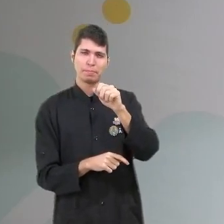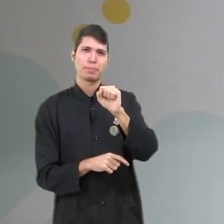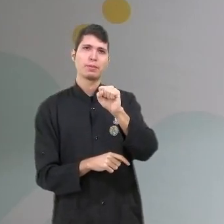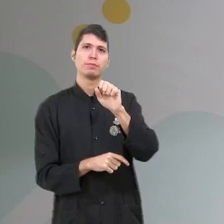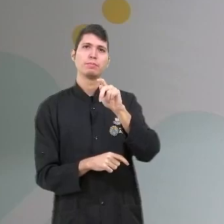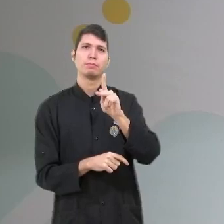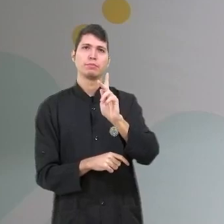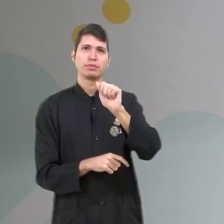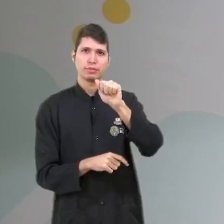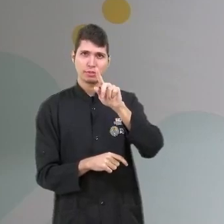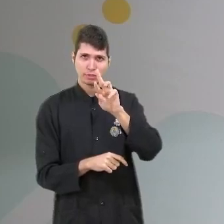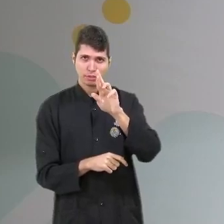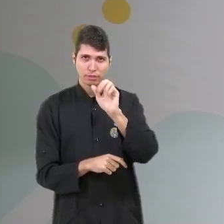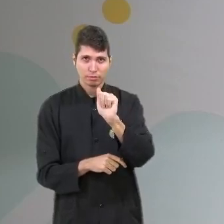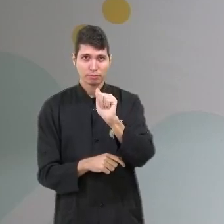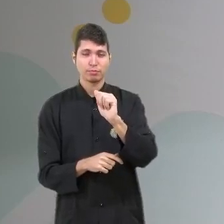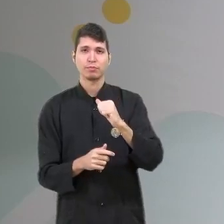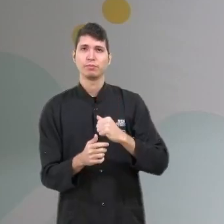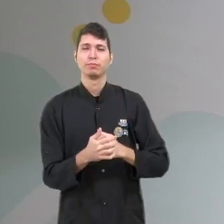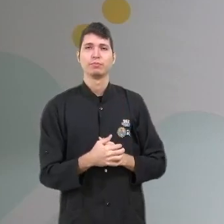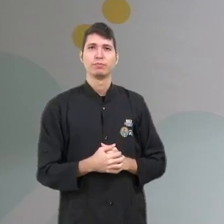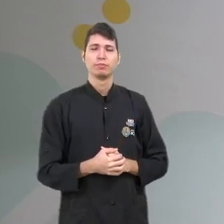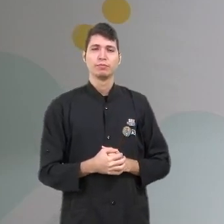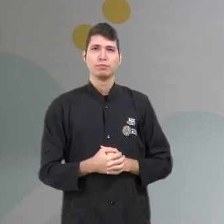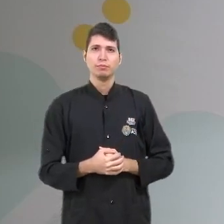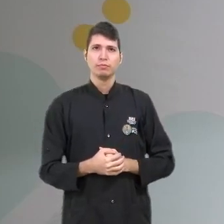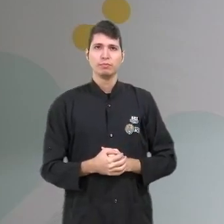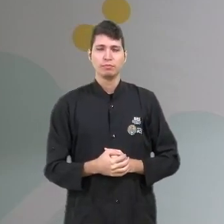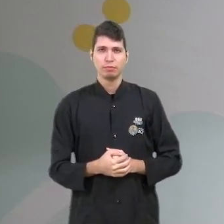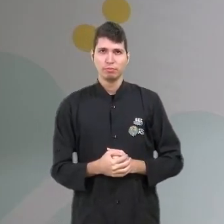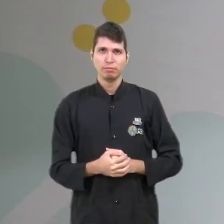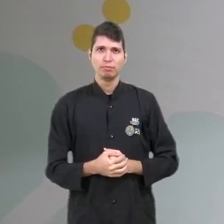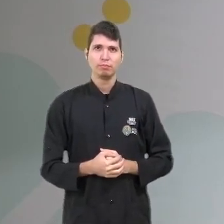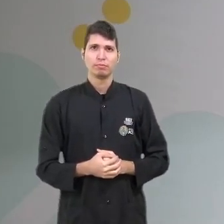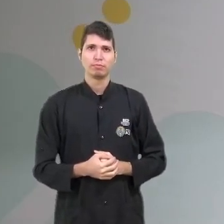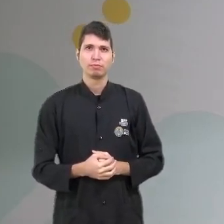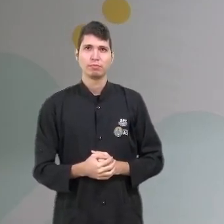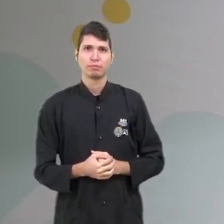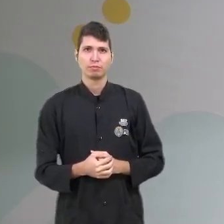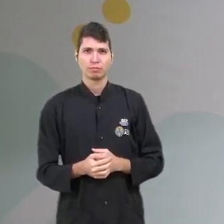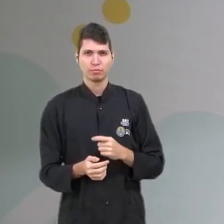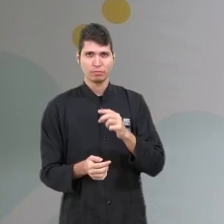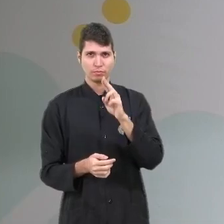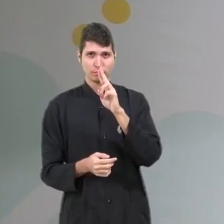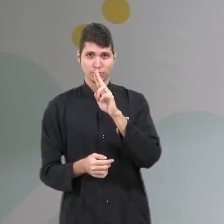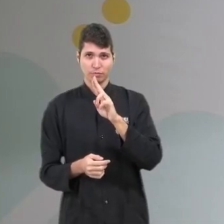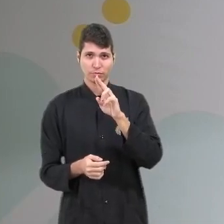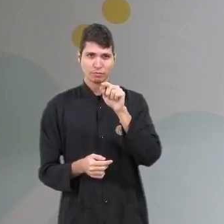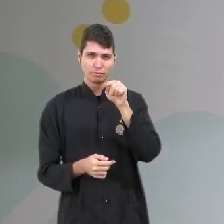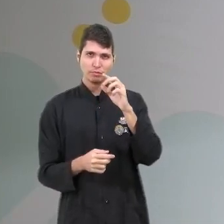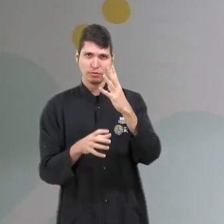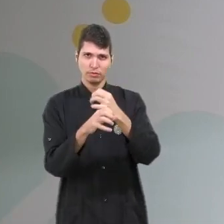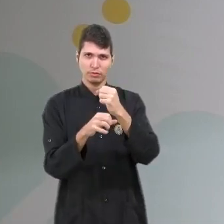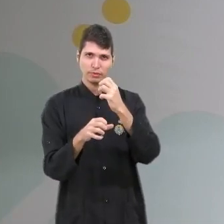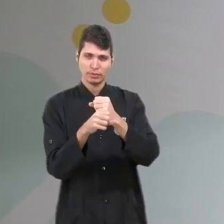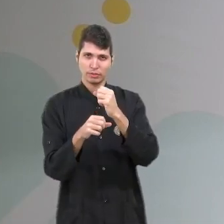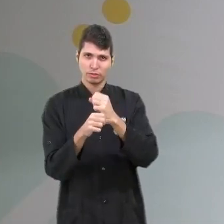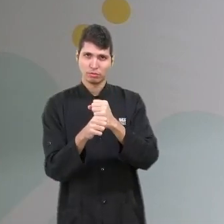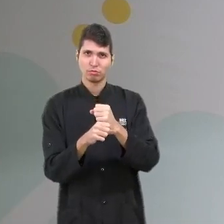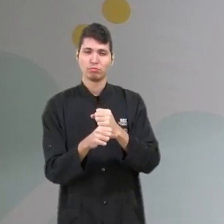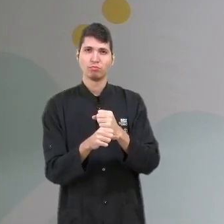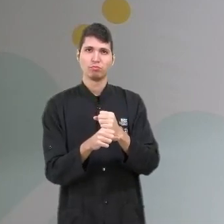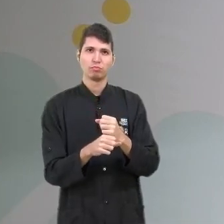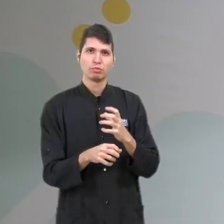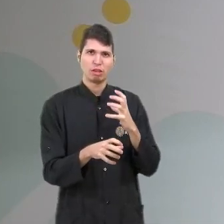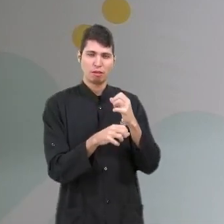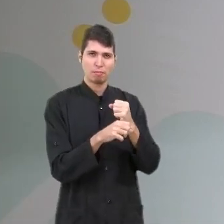vocês. Claro que se você não entender a minha dica, você vai lá no cálculo do Bhaskara, desenvolve o delta bonitinho, tá bom? Chega em